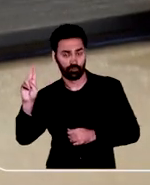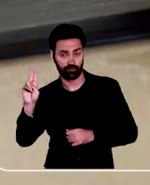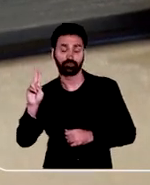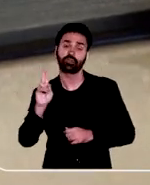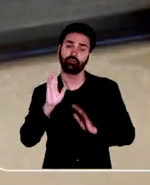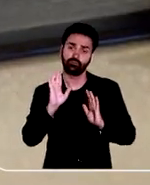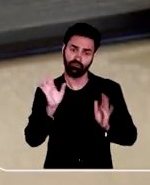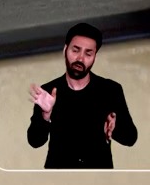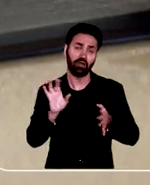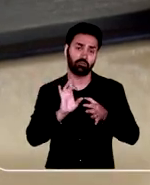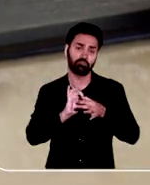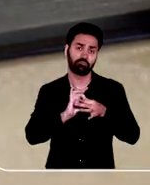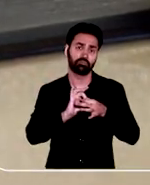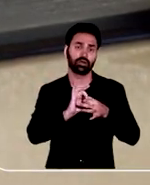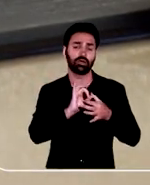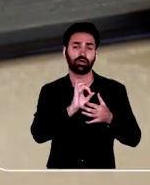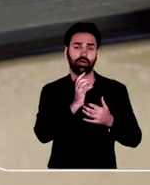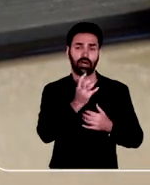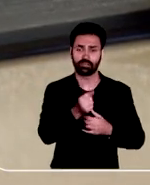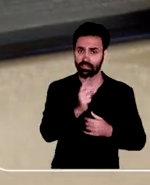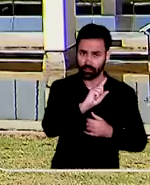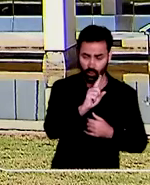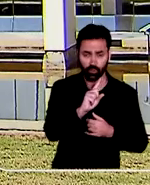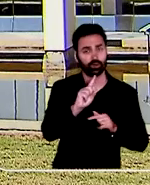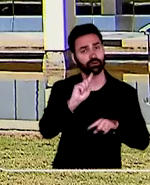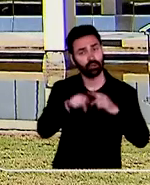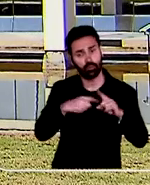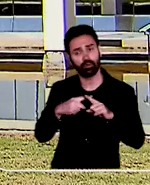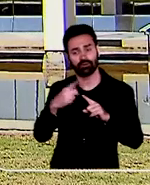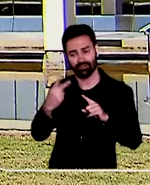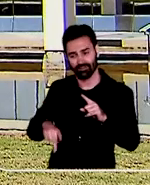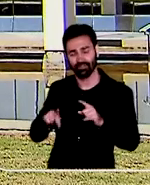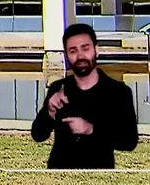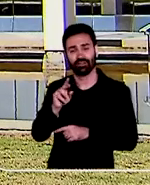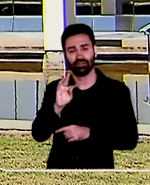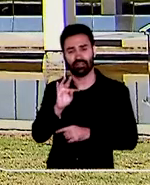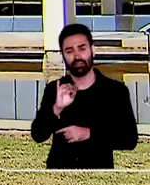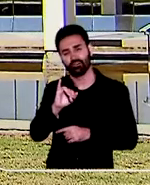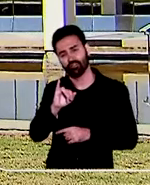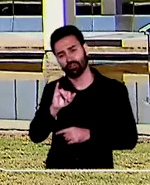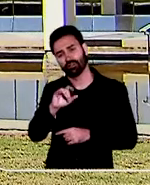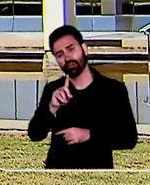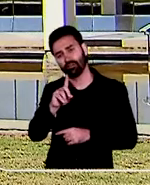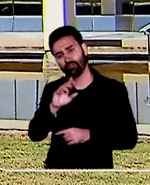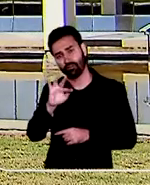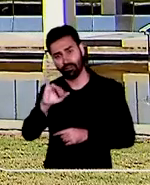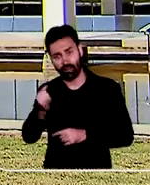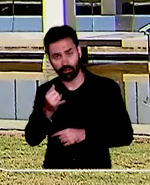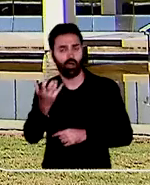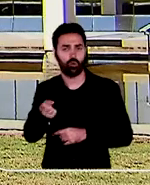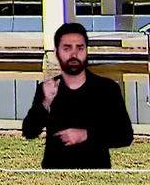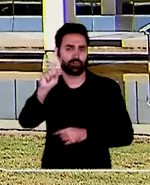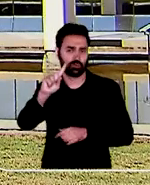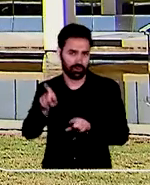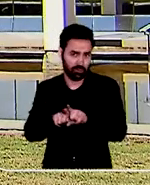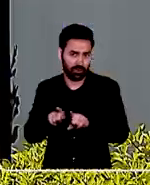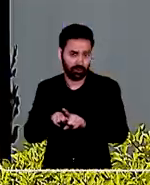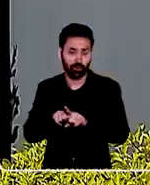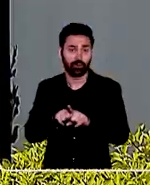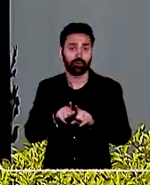composto o pedido foi indeferido em primeiro grau e novamente negado pelo Tribunal de Justiça do Distrito Federal e dos